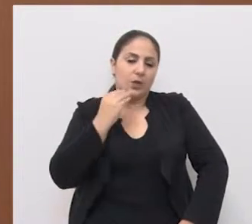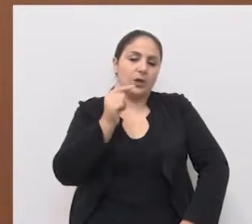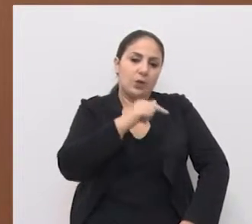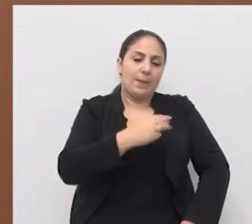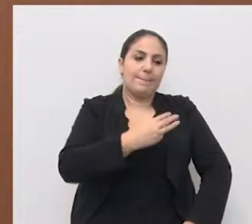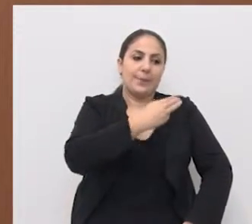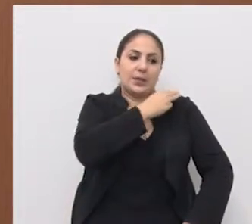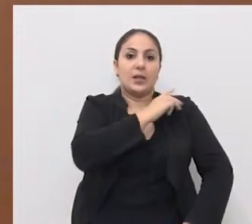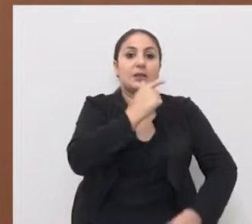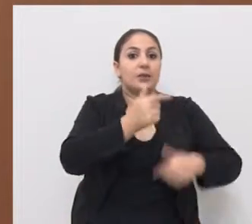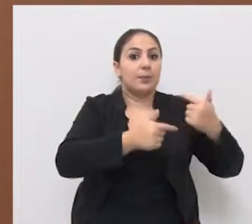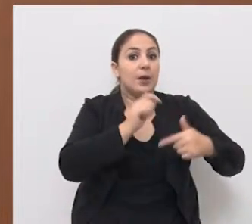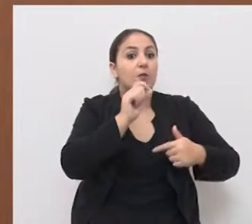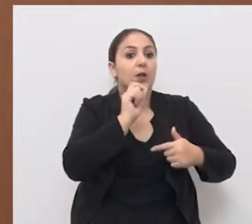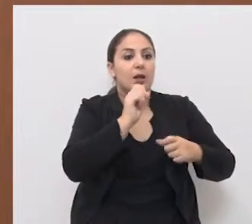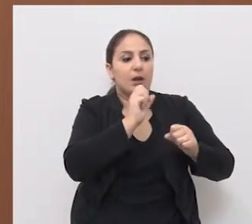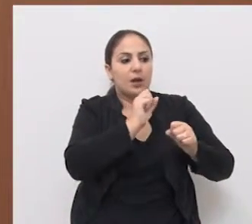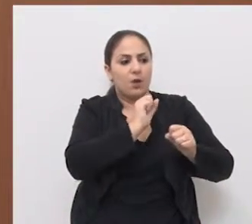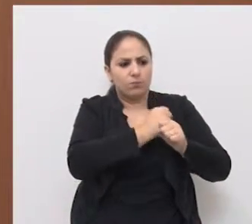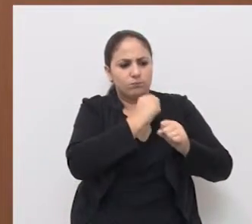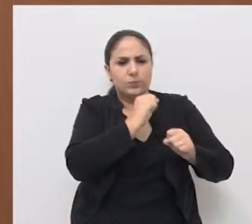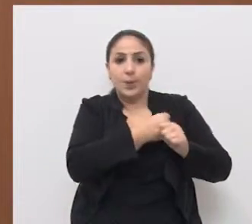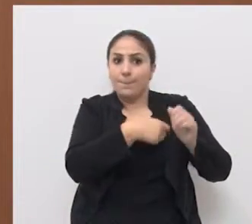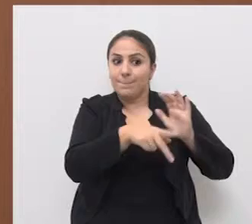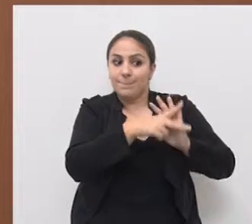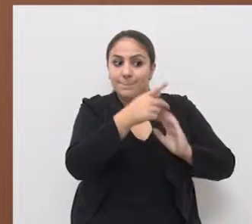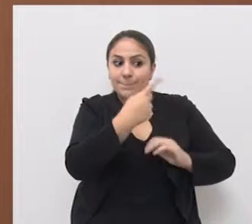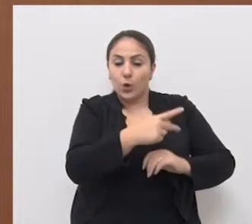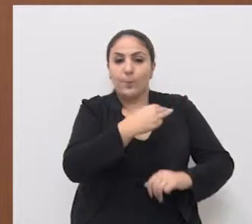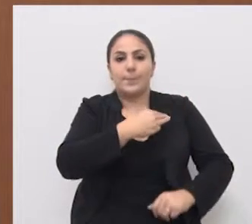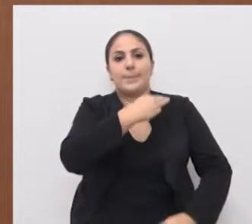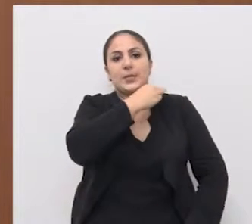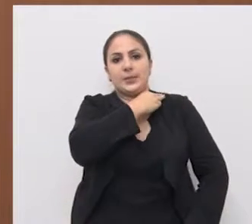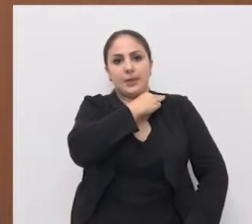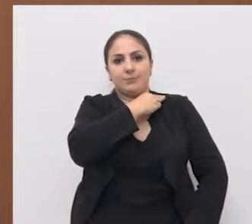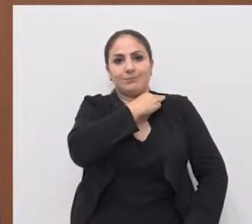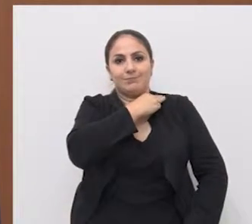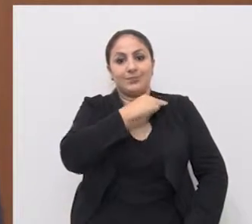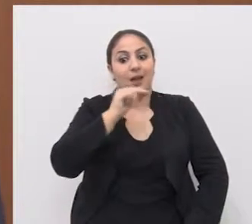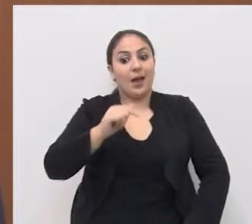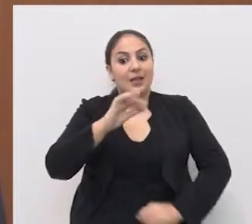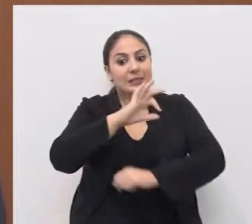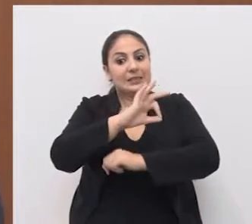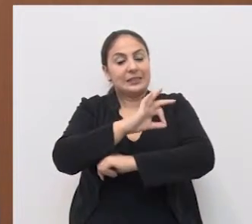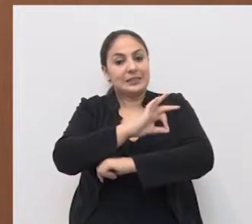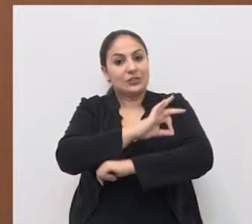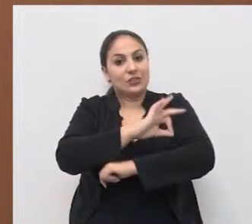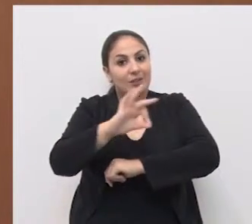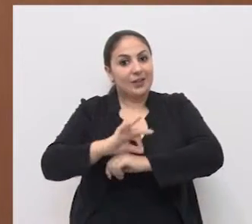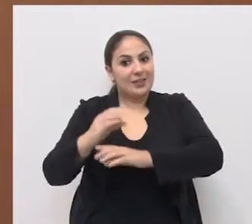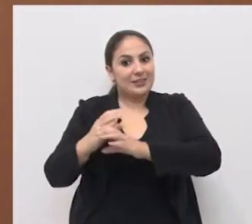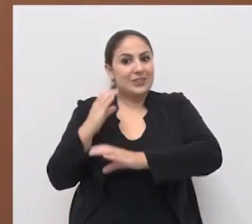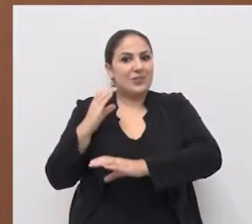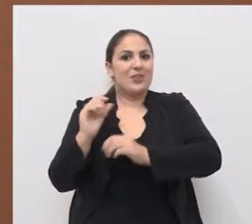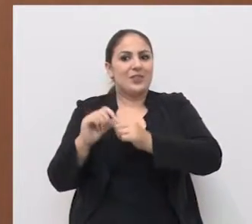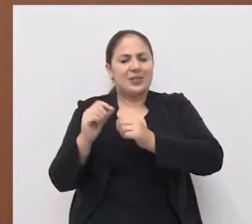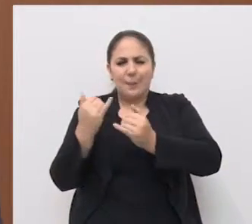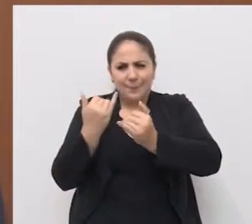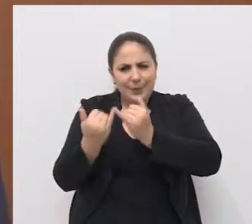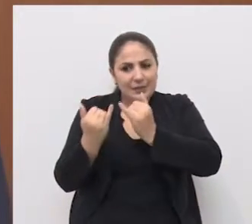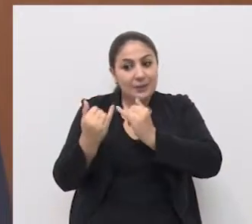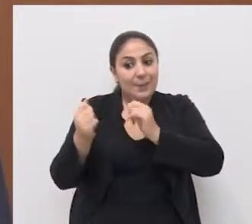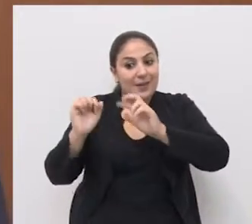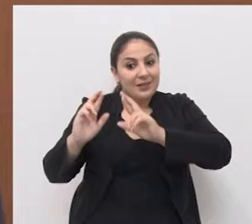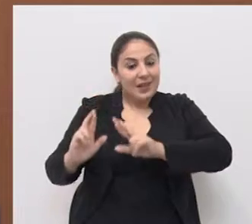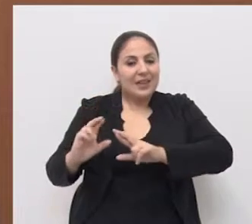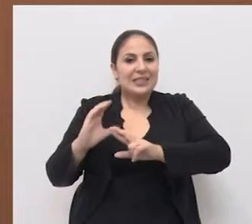militar trabalhava, né, em prol das obras de cunho militar, e a engenharia civil veio para fazer coisas